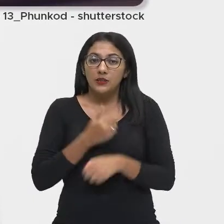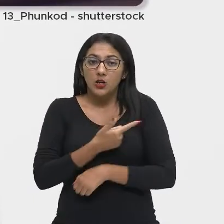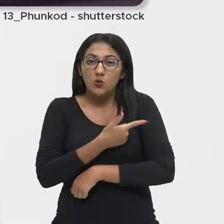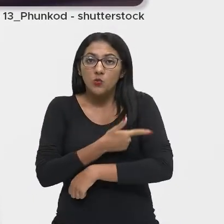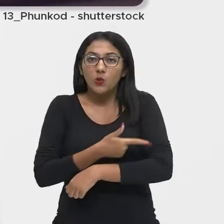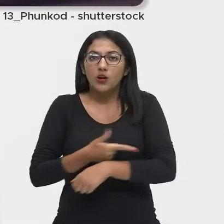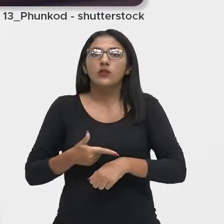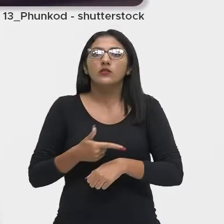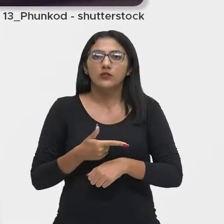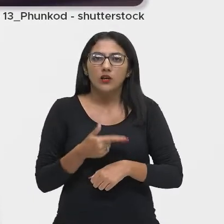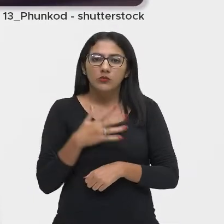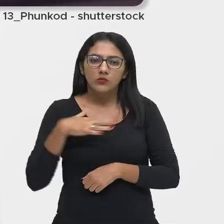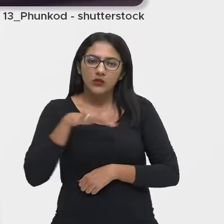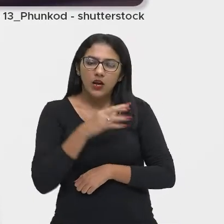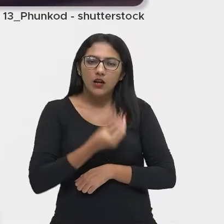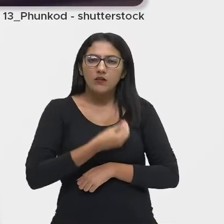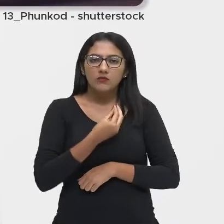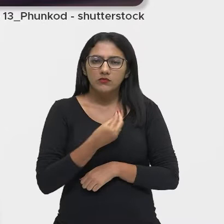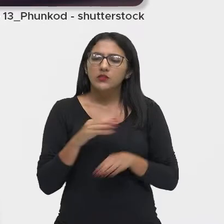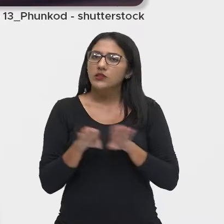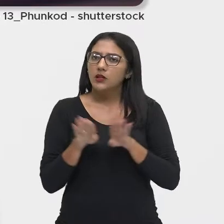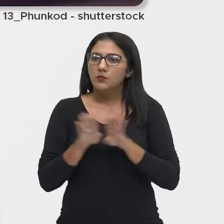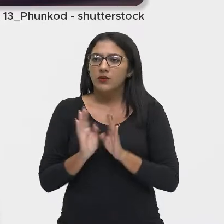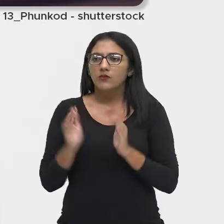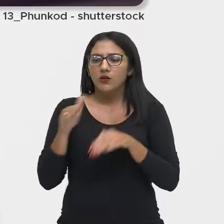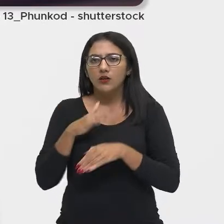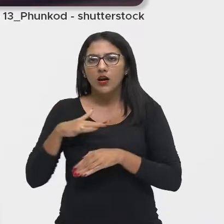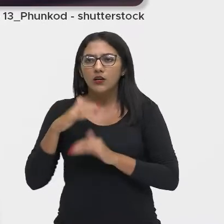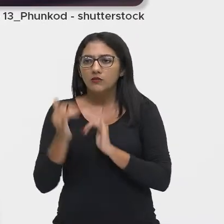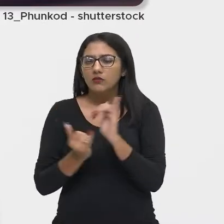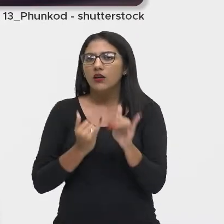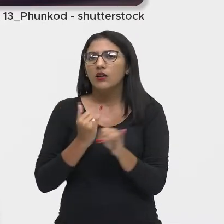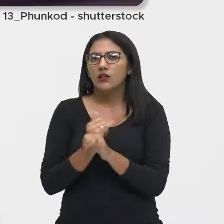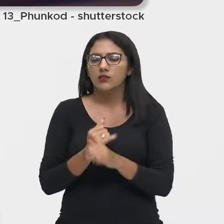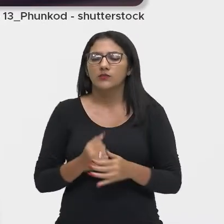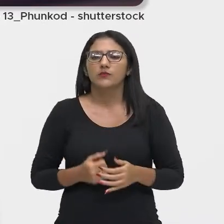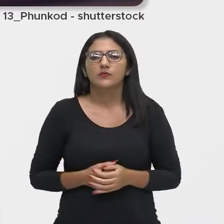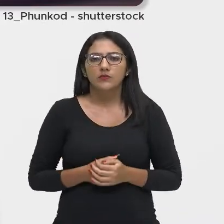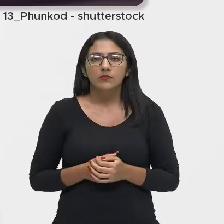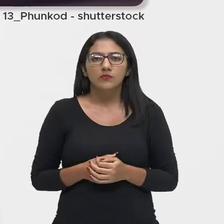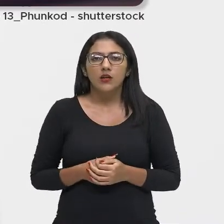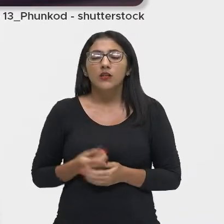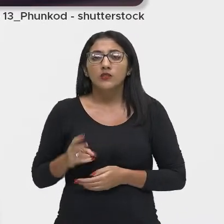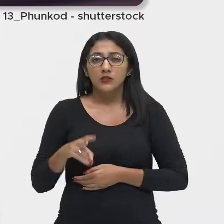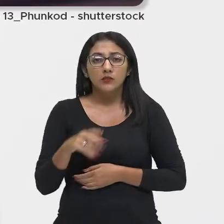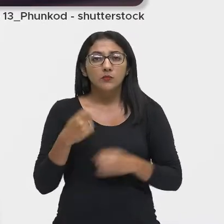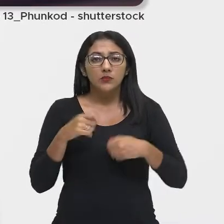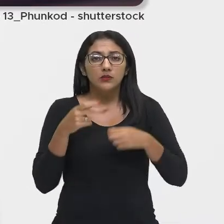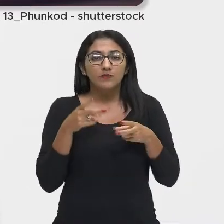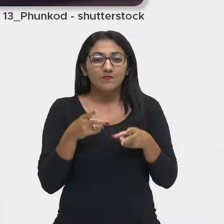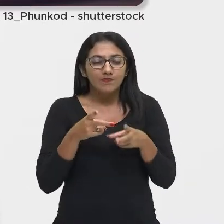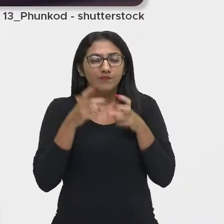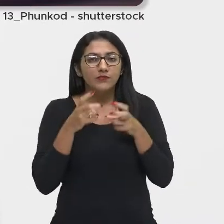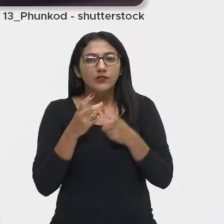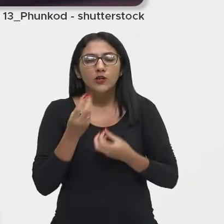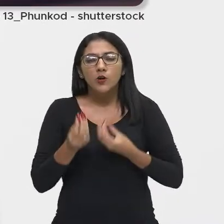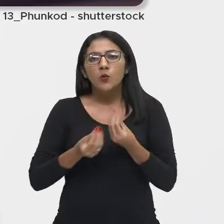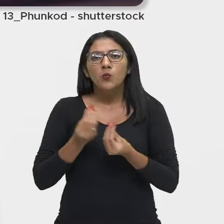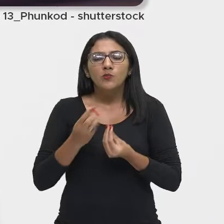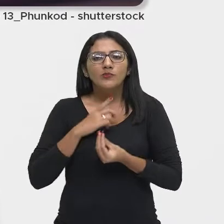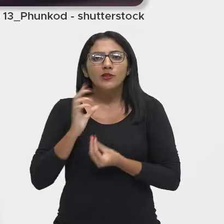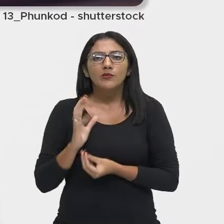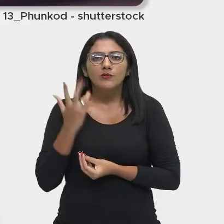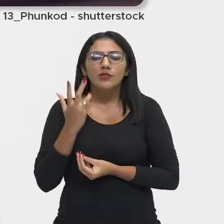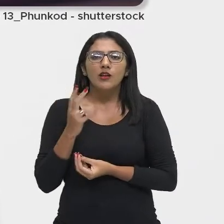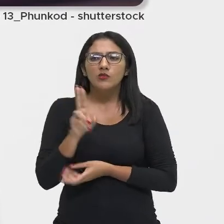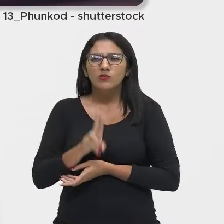real também se aplica no universo digital. Você sempre deve estar atento ao modo como está utilizando